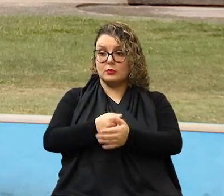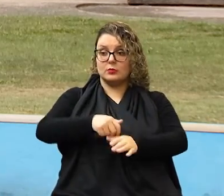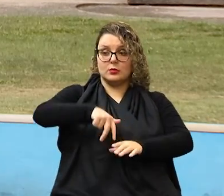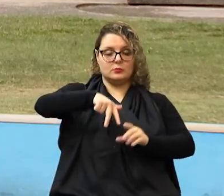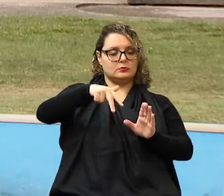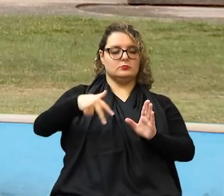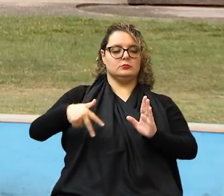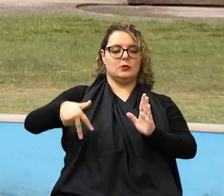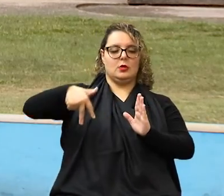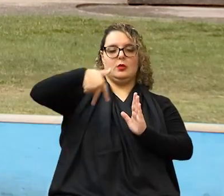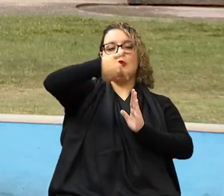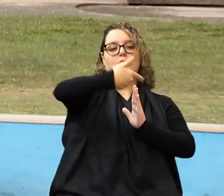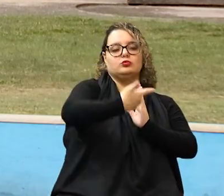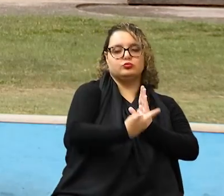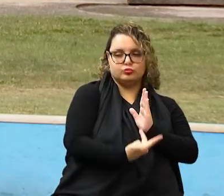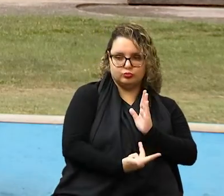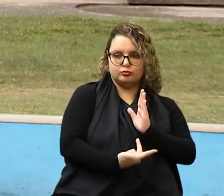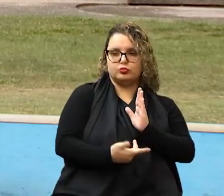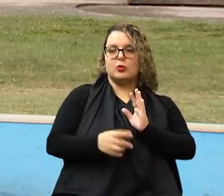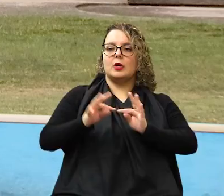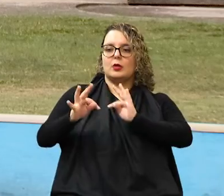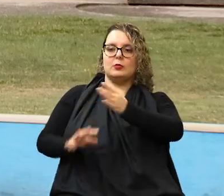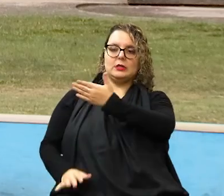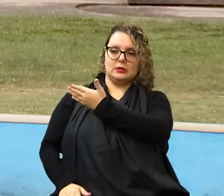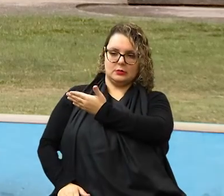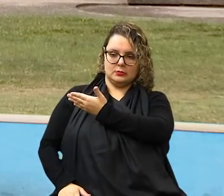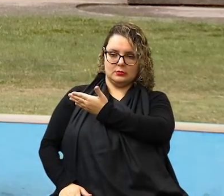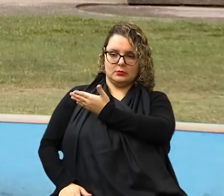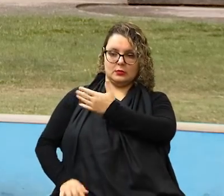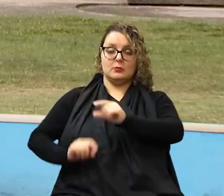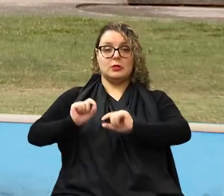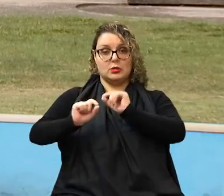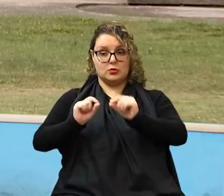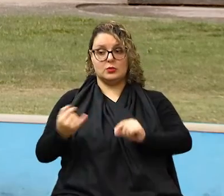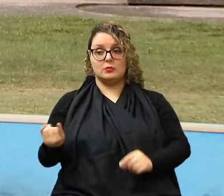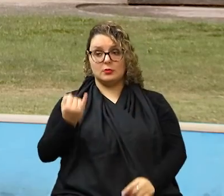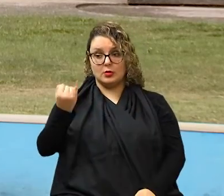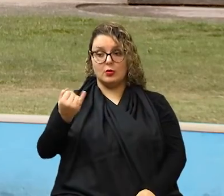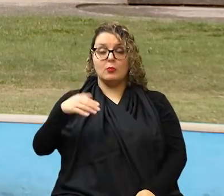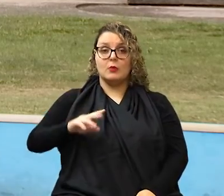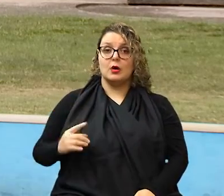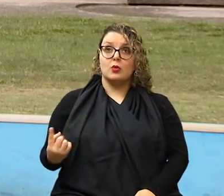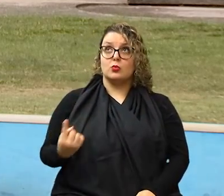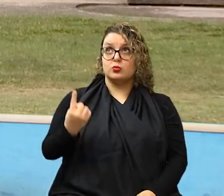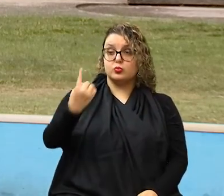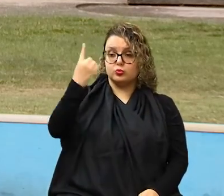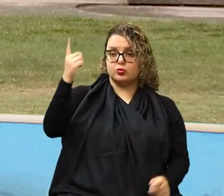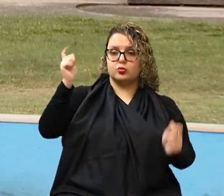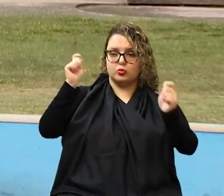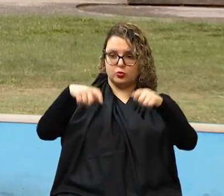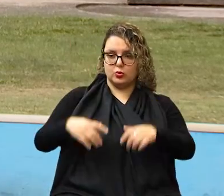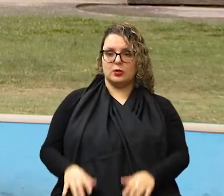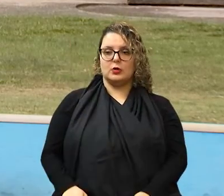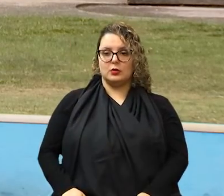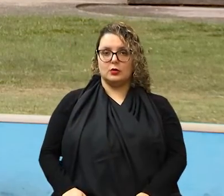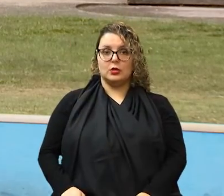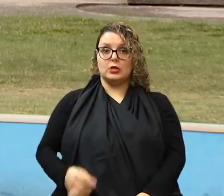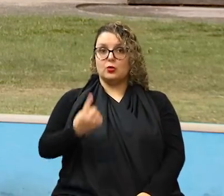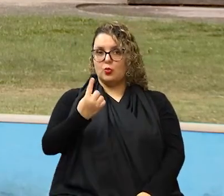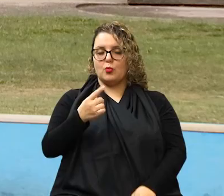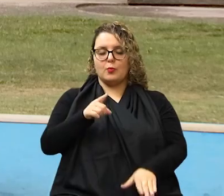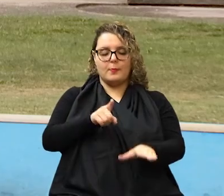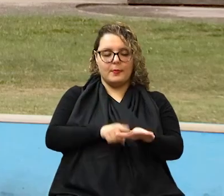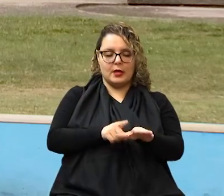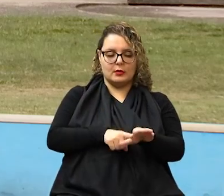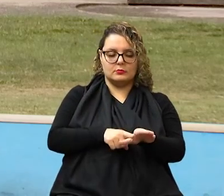obrigatório passar de costas, como a gente vê bastante, aquilo ali é uma técnica. Mas o que importa é saltar o mais alto possível com o apoio de um